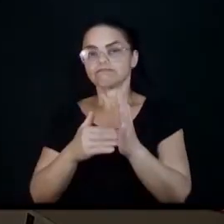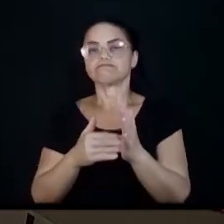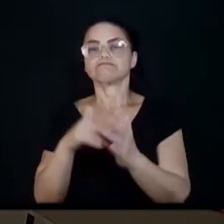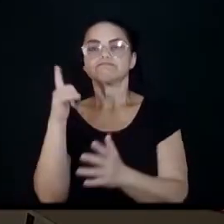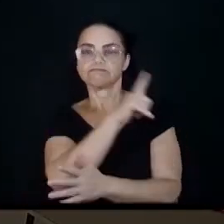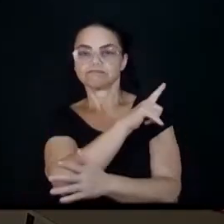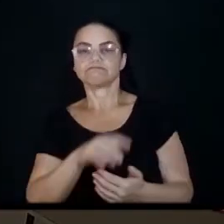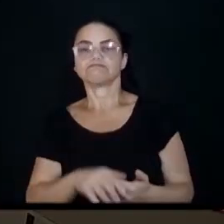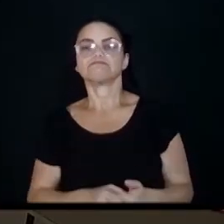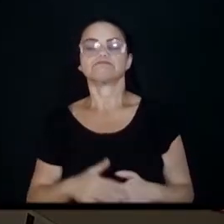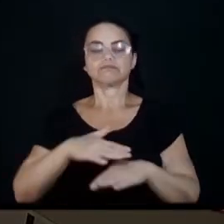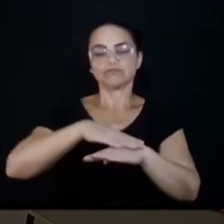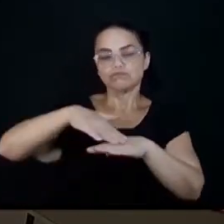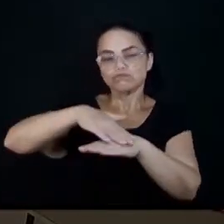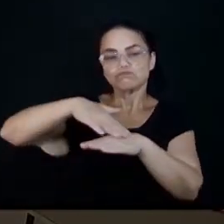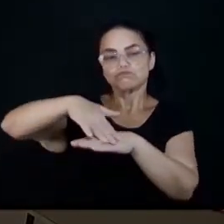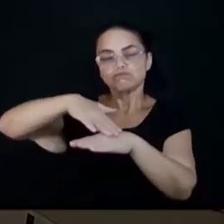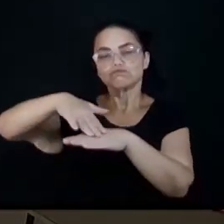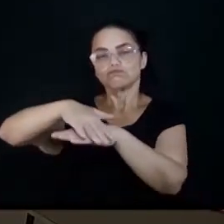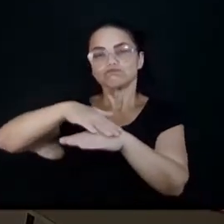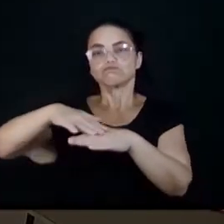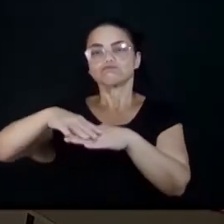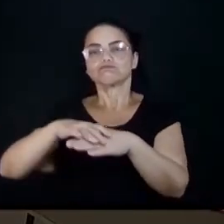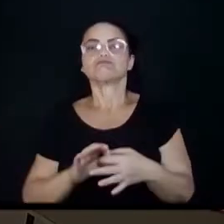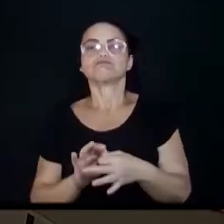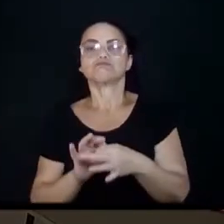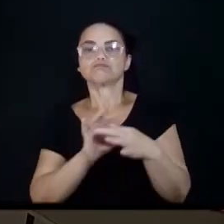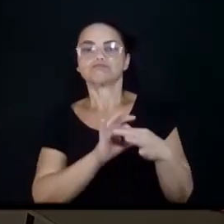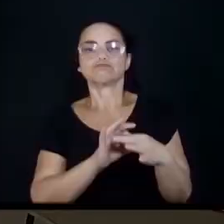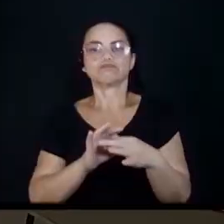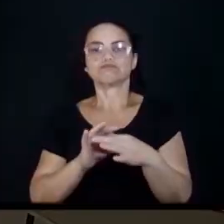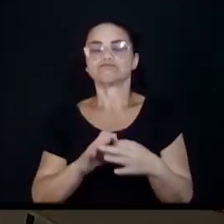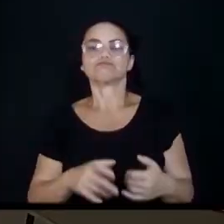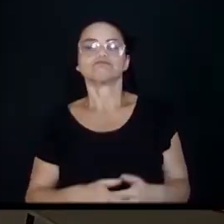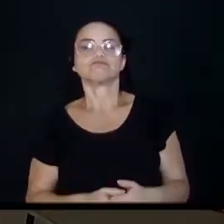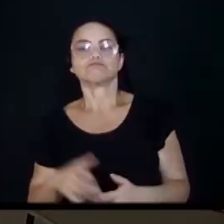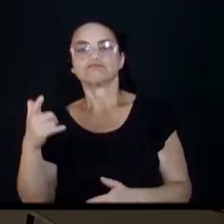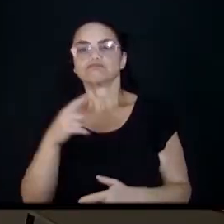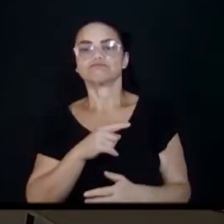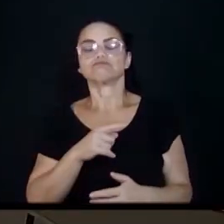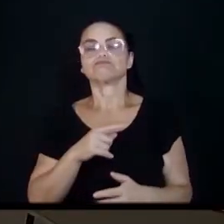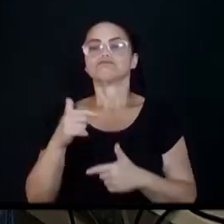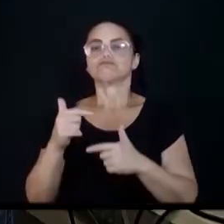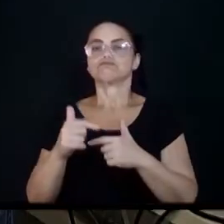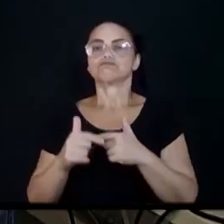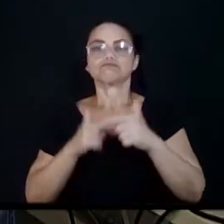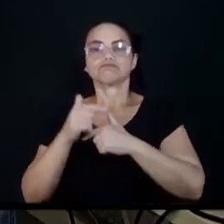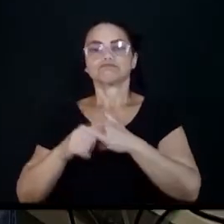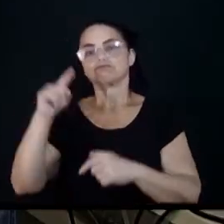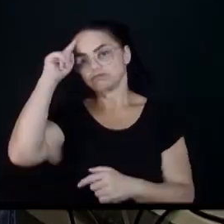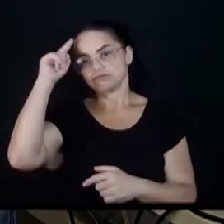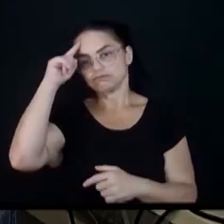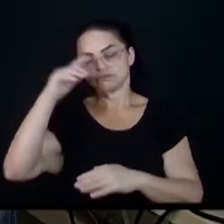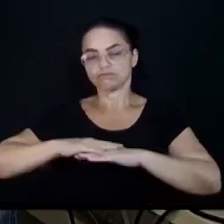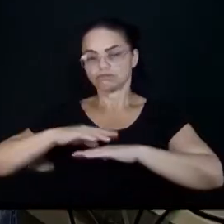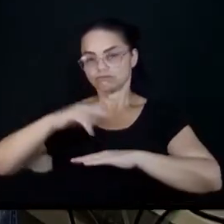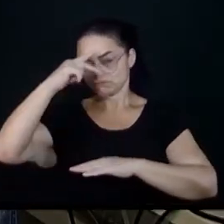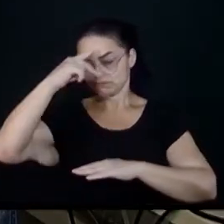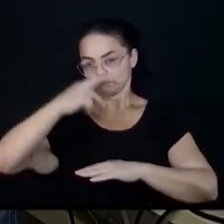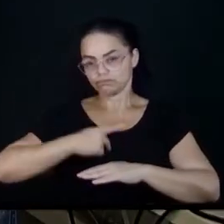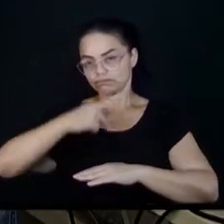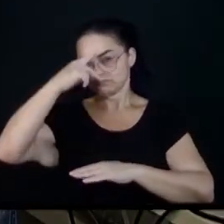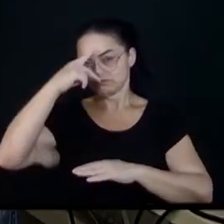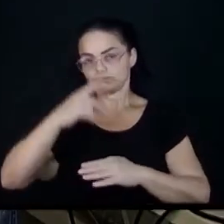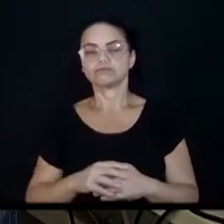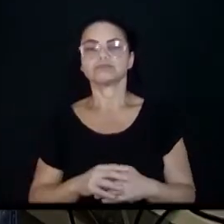conversar e consiga executar suas tarefas diárias com autonomia. As atividades, elas